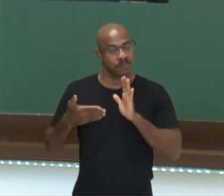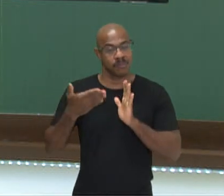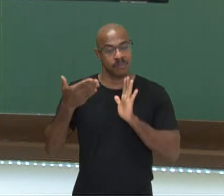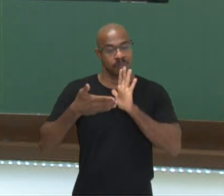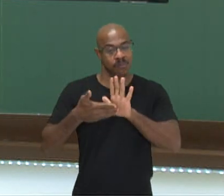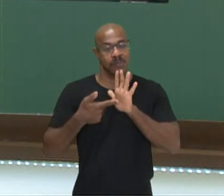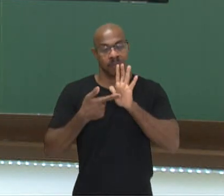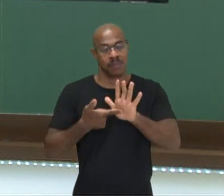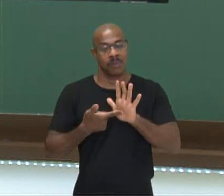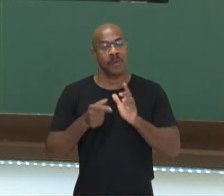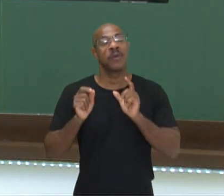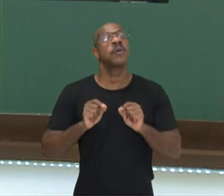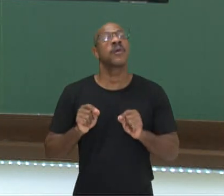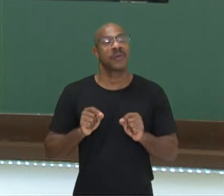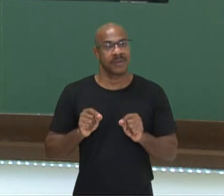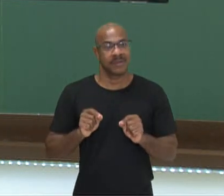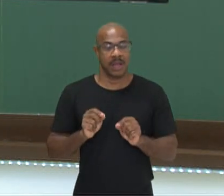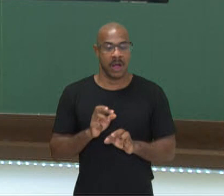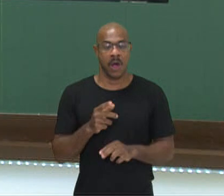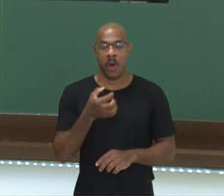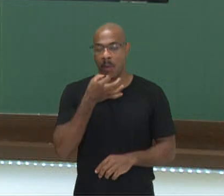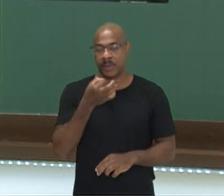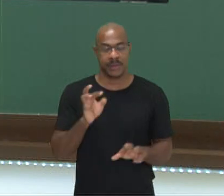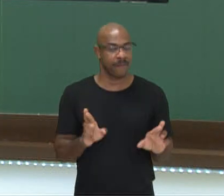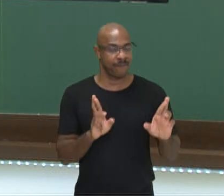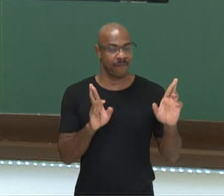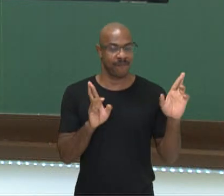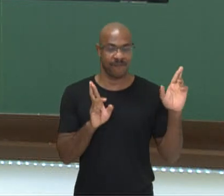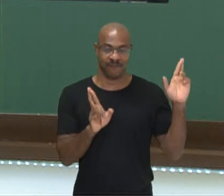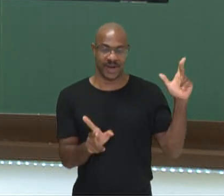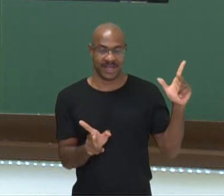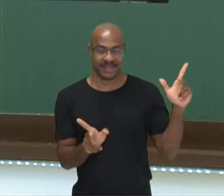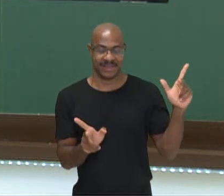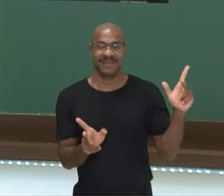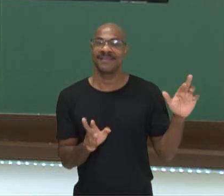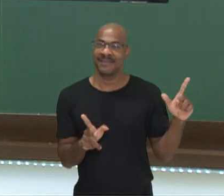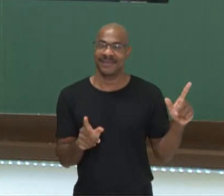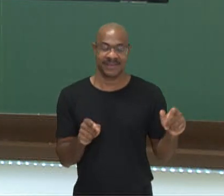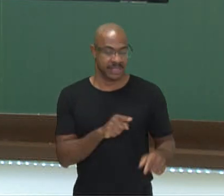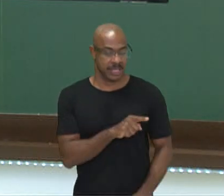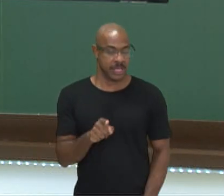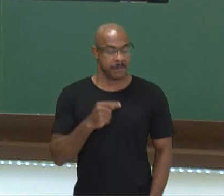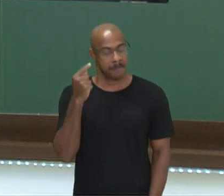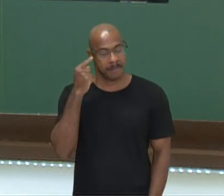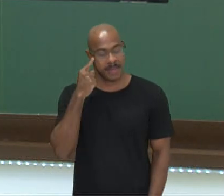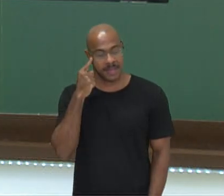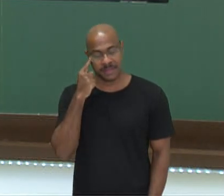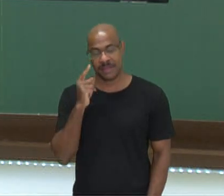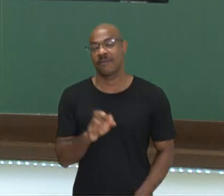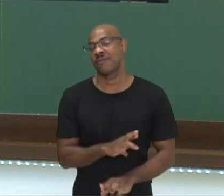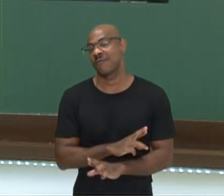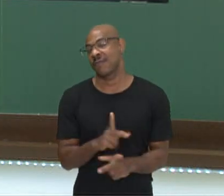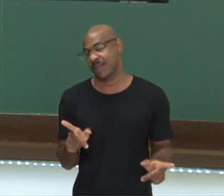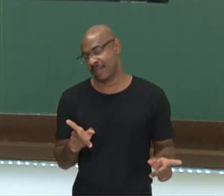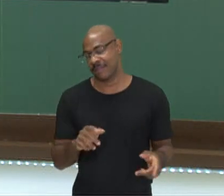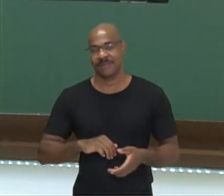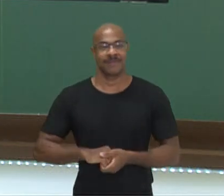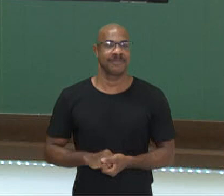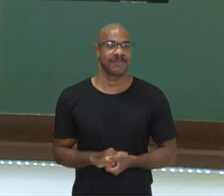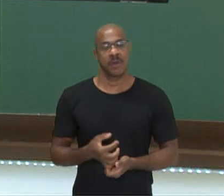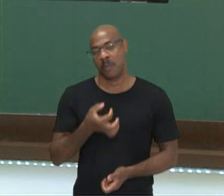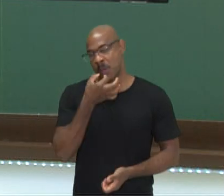a opinião deles é diferente, que cada um fala algo diferente, pensa algo diferente em relação ao outro.